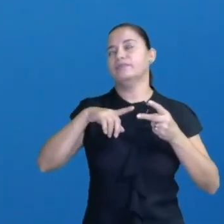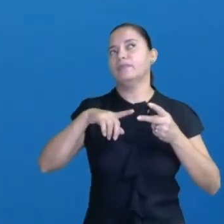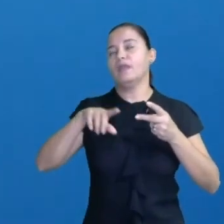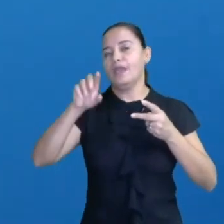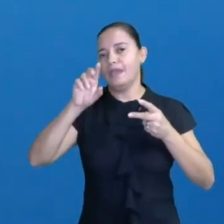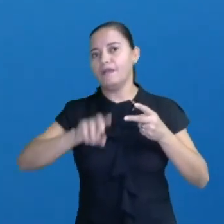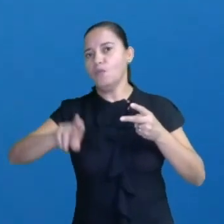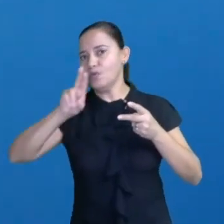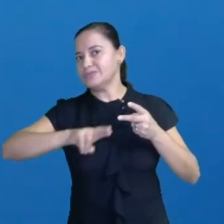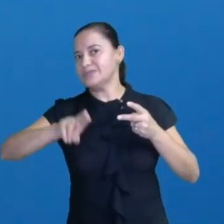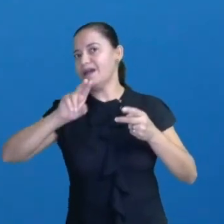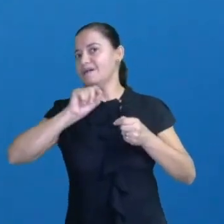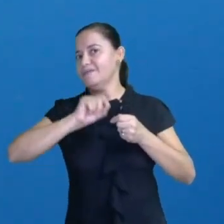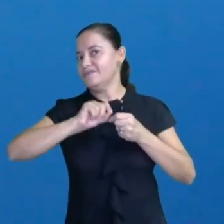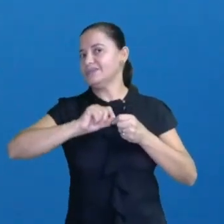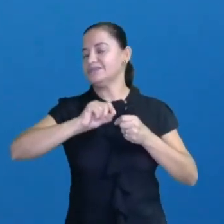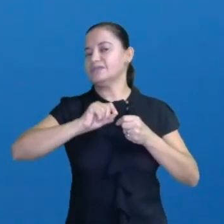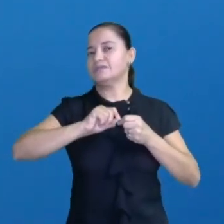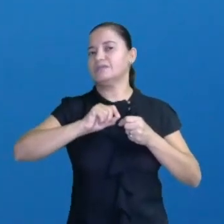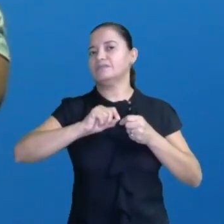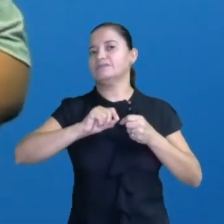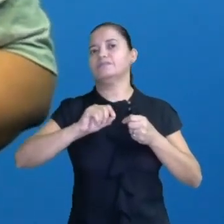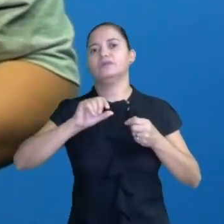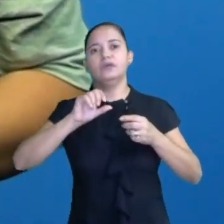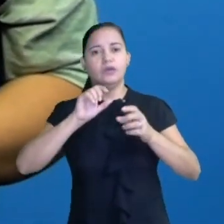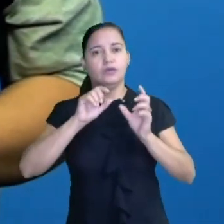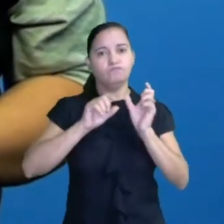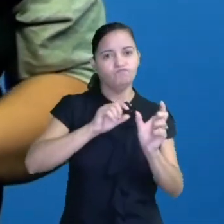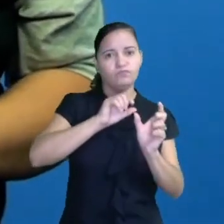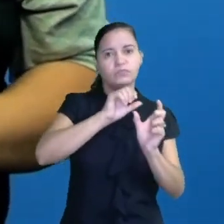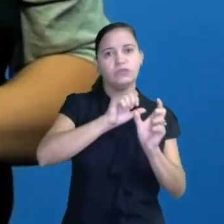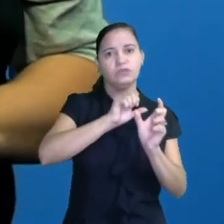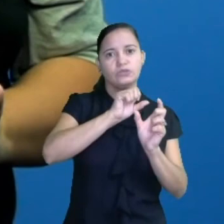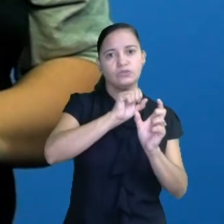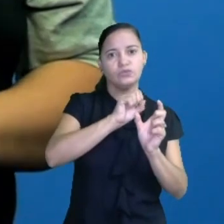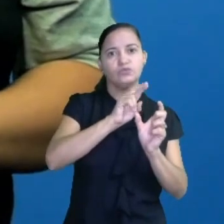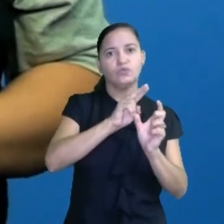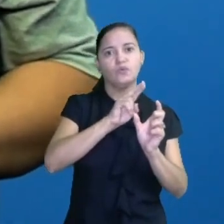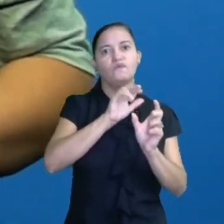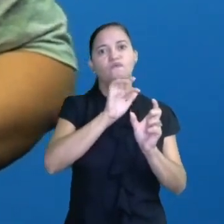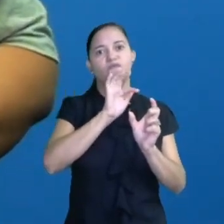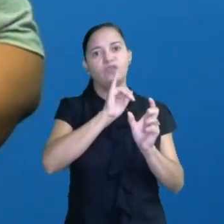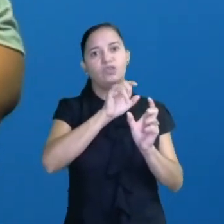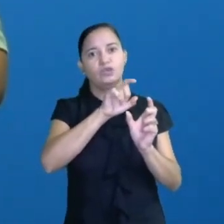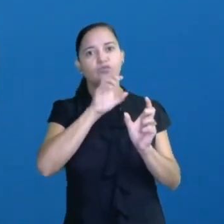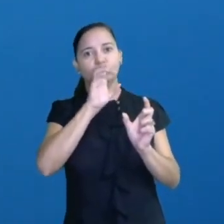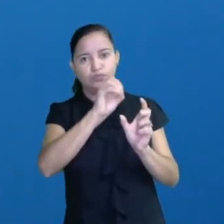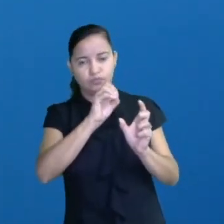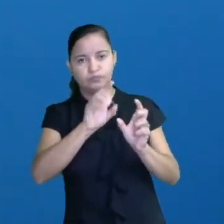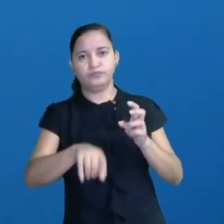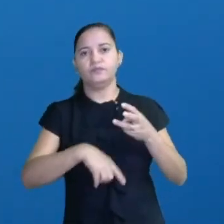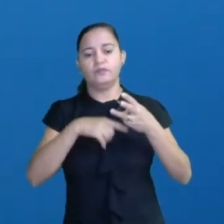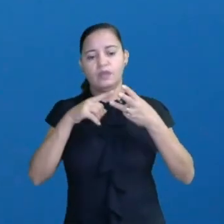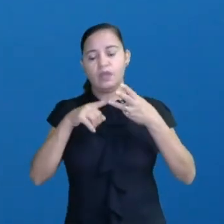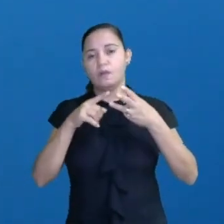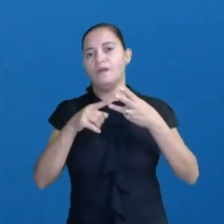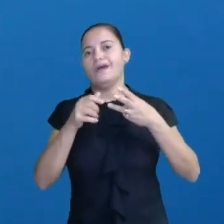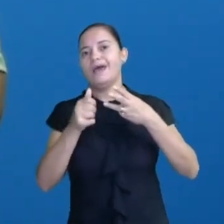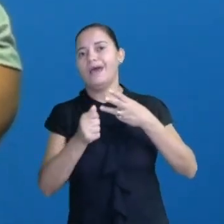folhear é uma ação. Se é ação, sufixo verbal. E sufixo